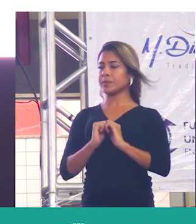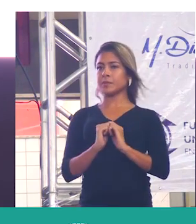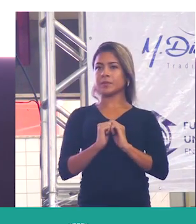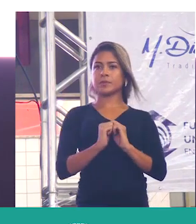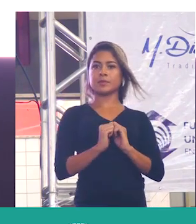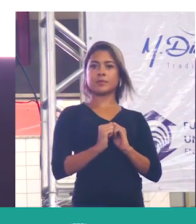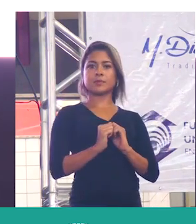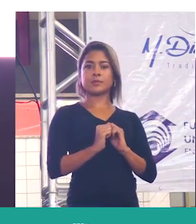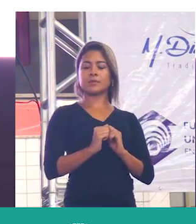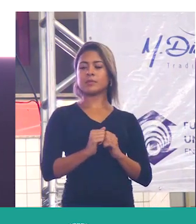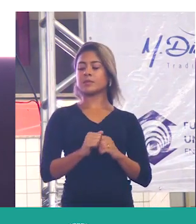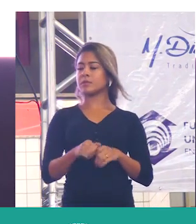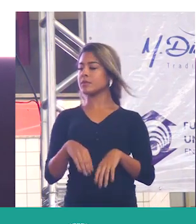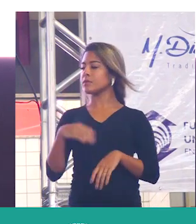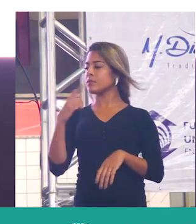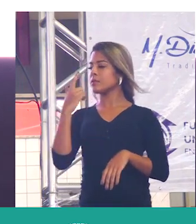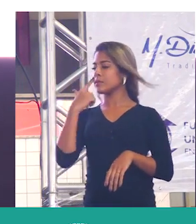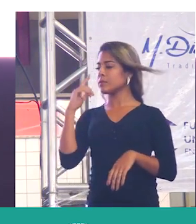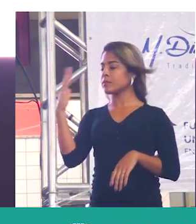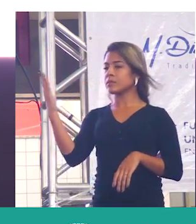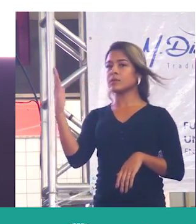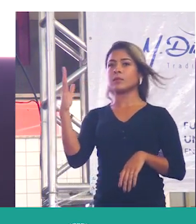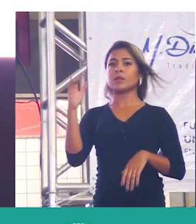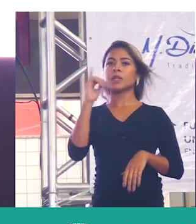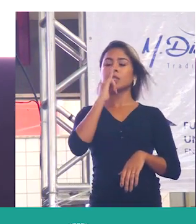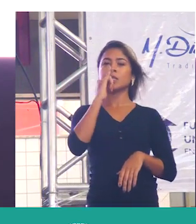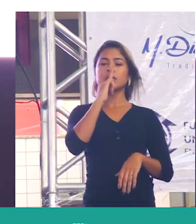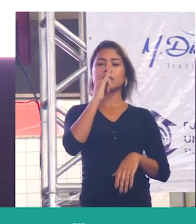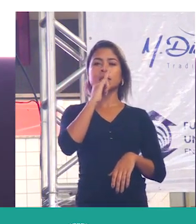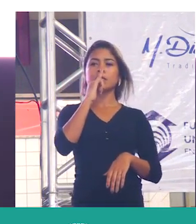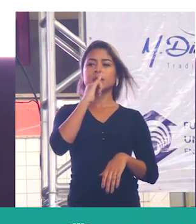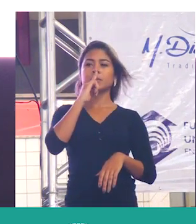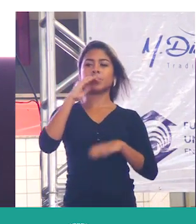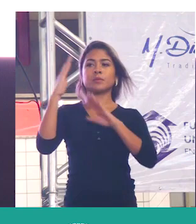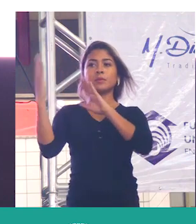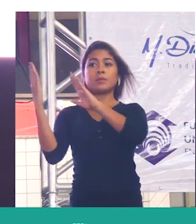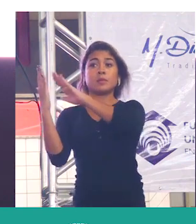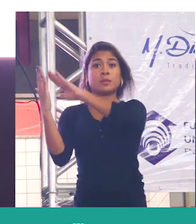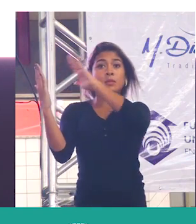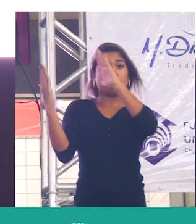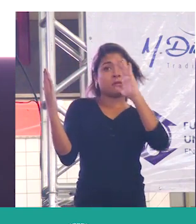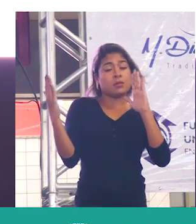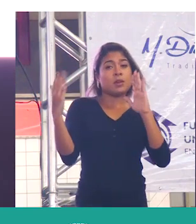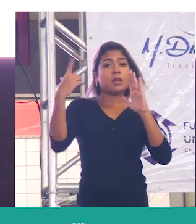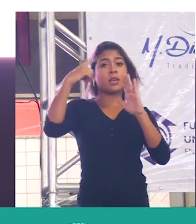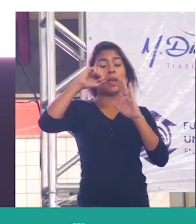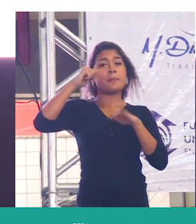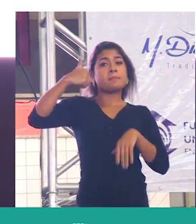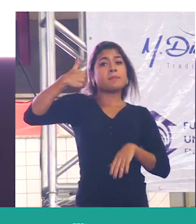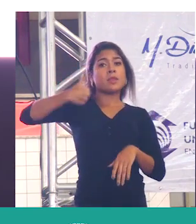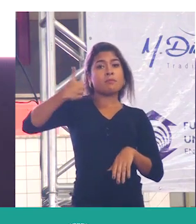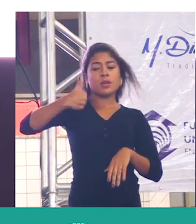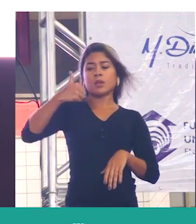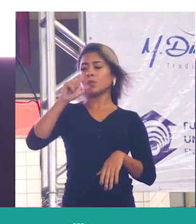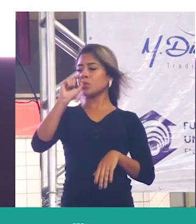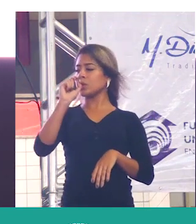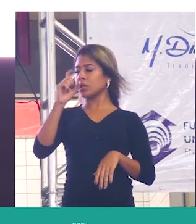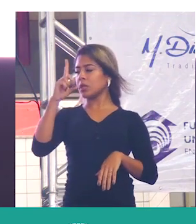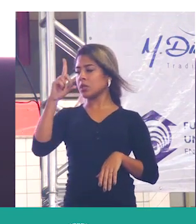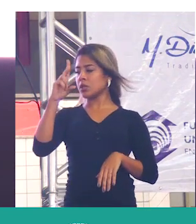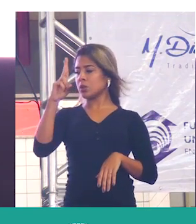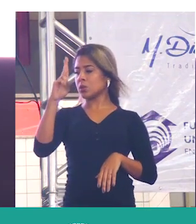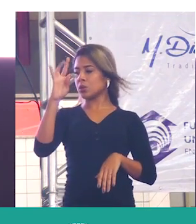esquerda. Da sua esquerda para a sua direita, o primeiro que aparece é o Dutra.